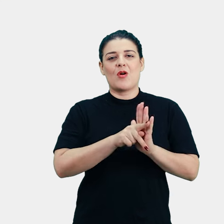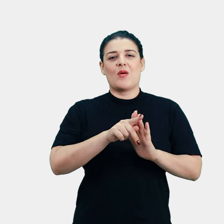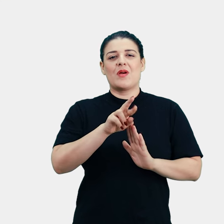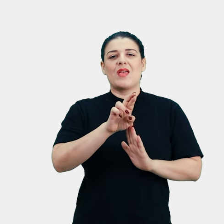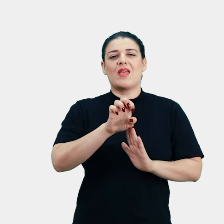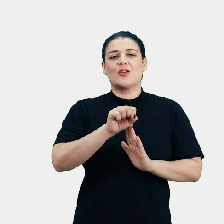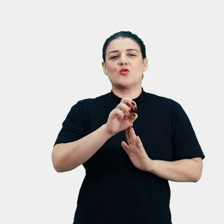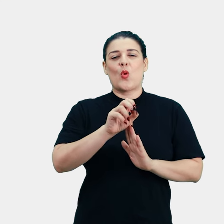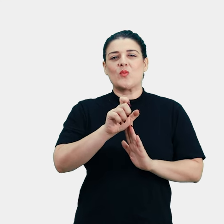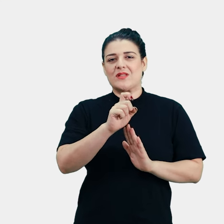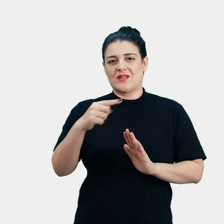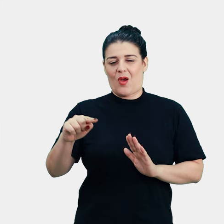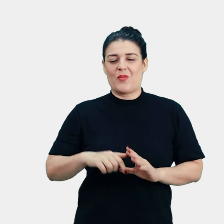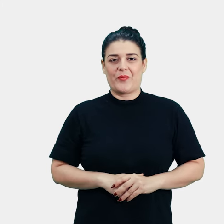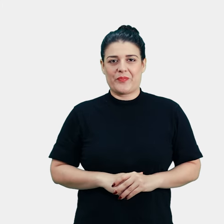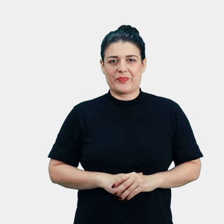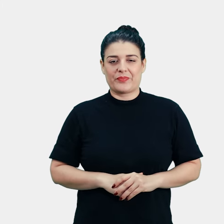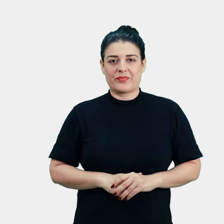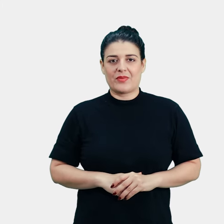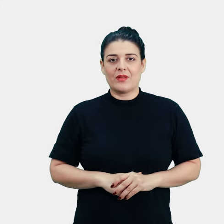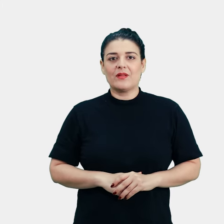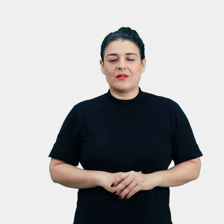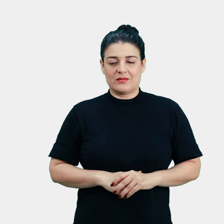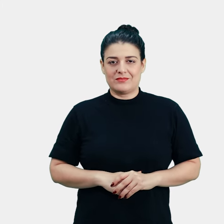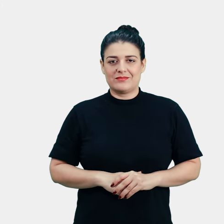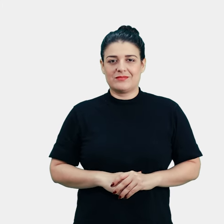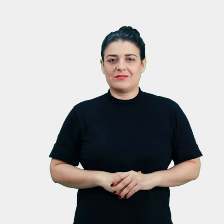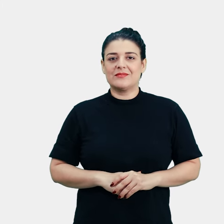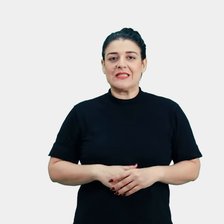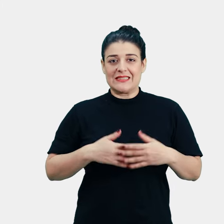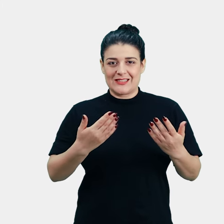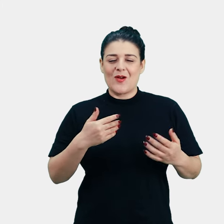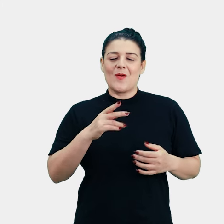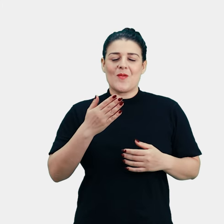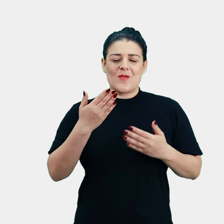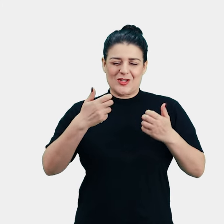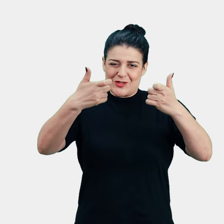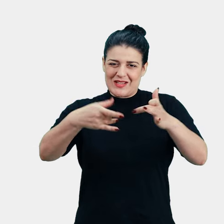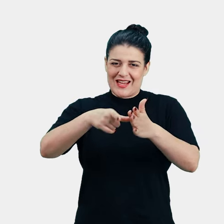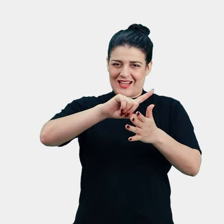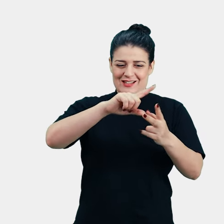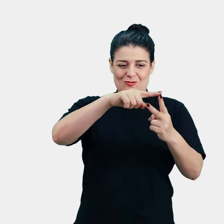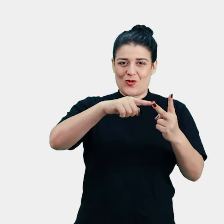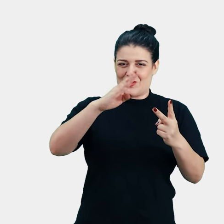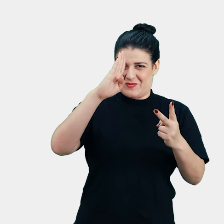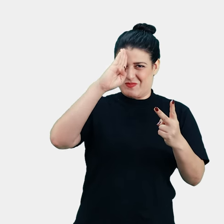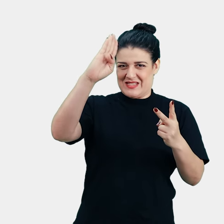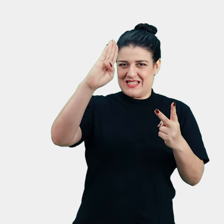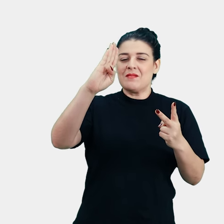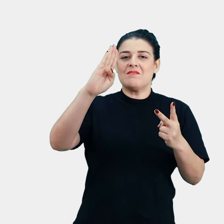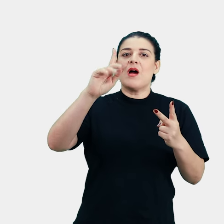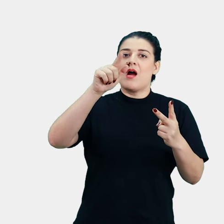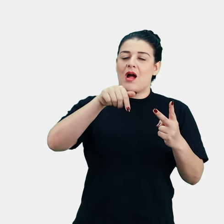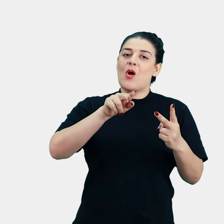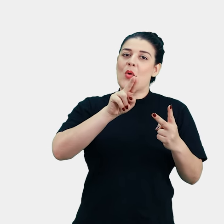resolução. E aí, como eu falei para vocês, um quadrupolo, um ion trap são exemplos de analisadores de